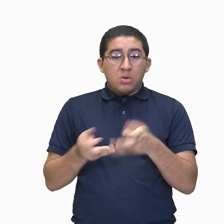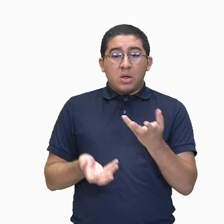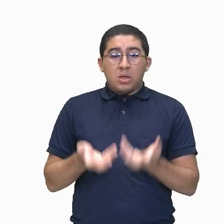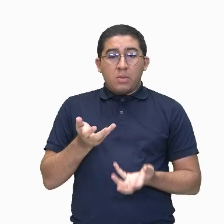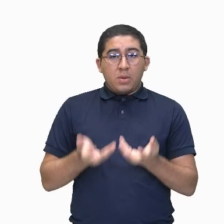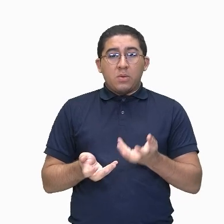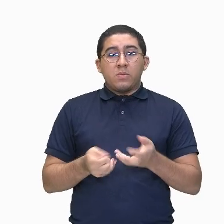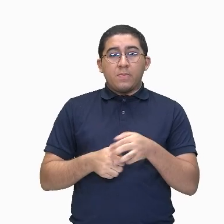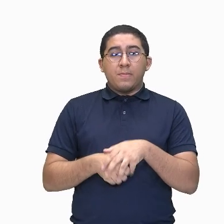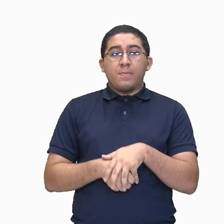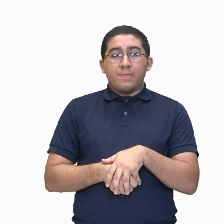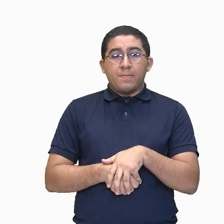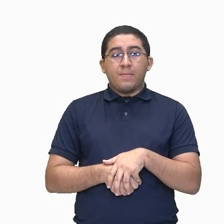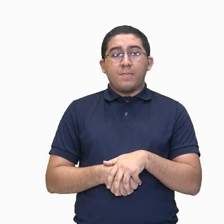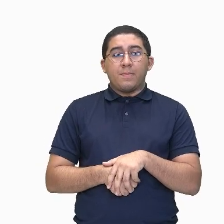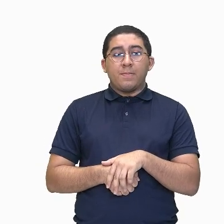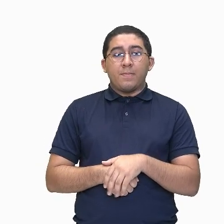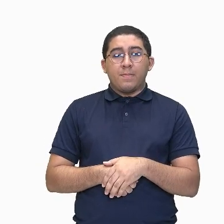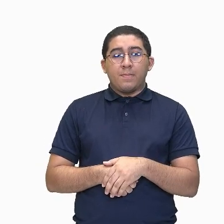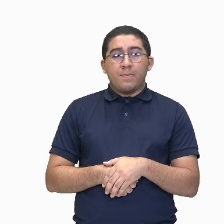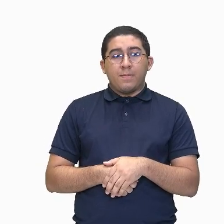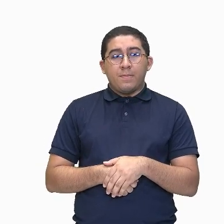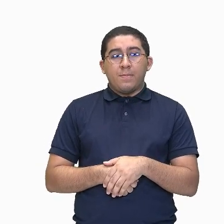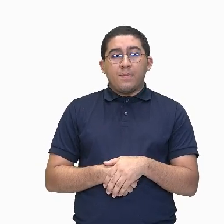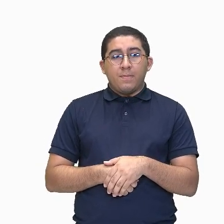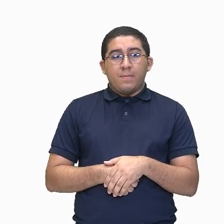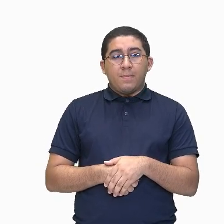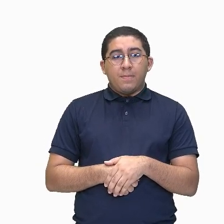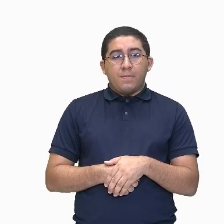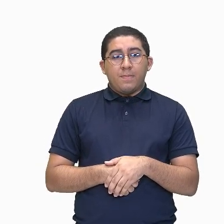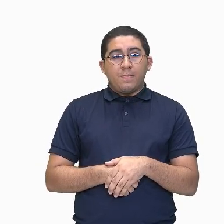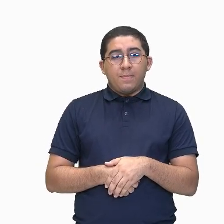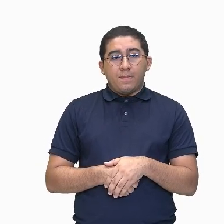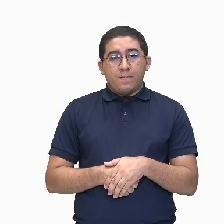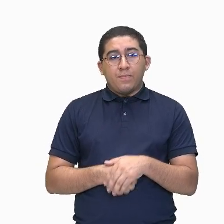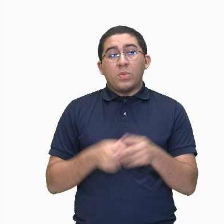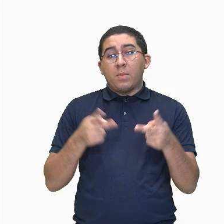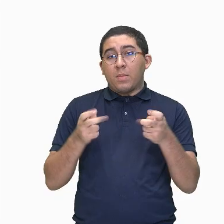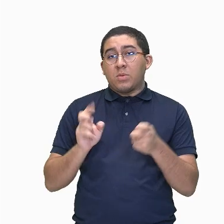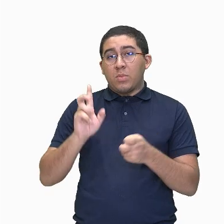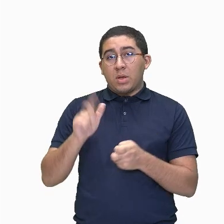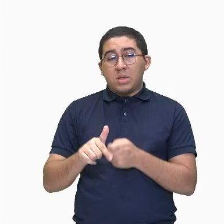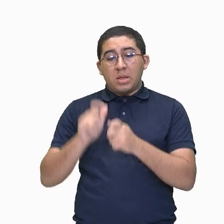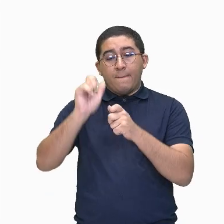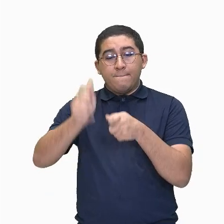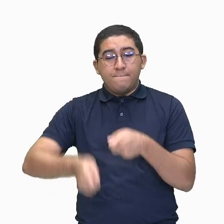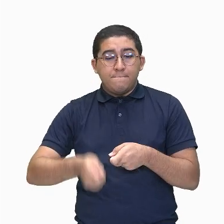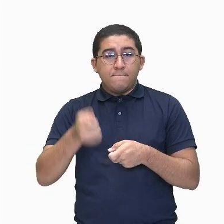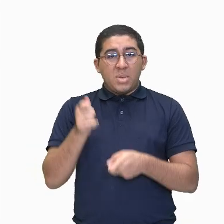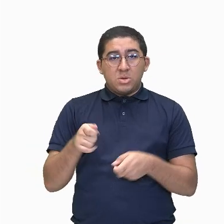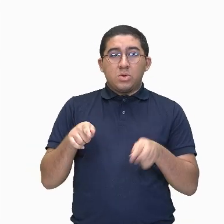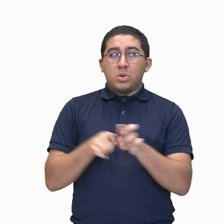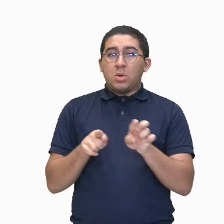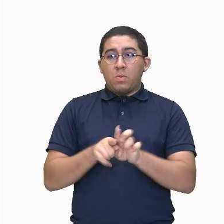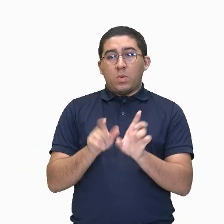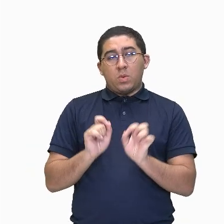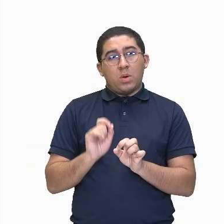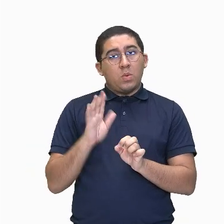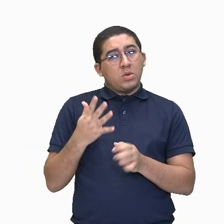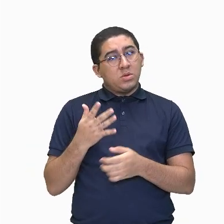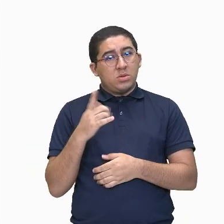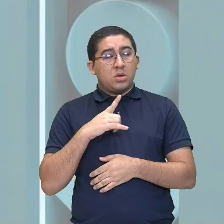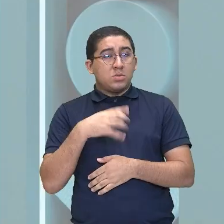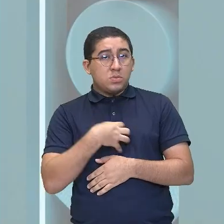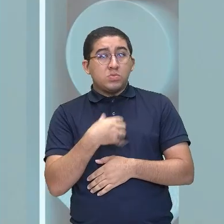fosse tão barato, né? Então, observe que essa pesca ilegal também é algo que desanima, né,